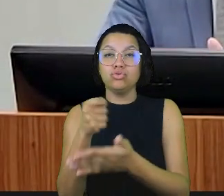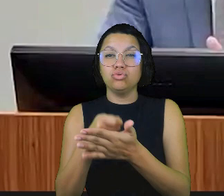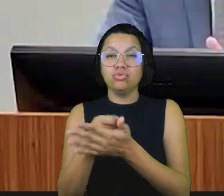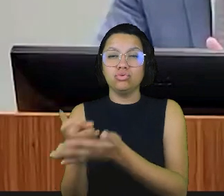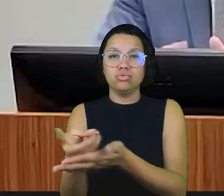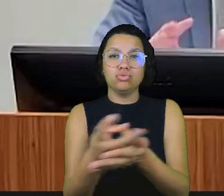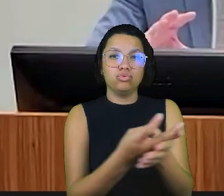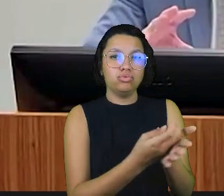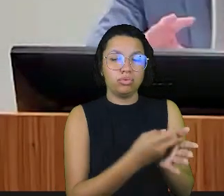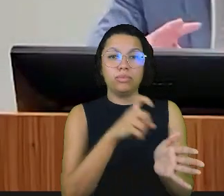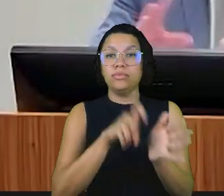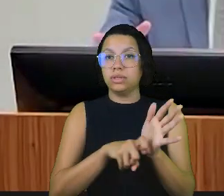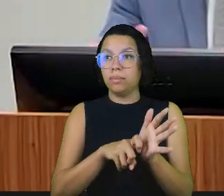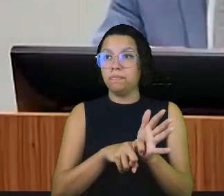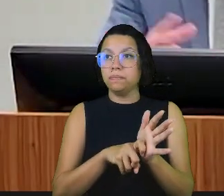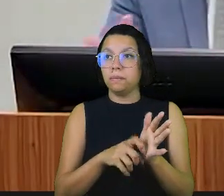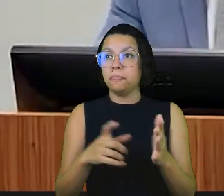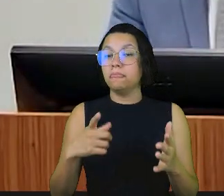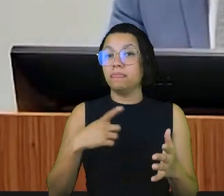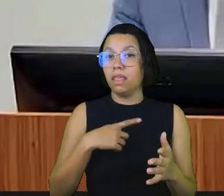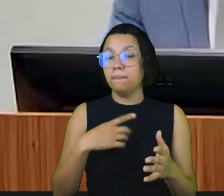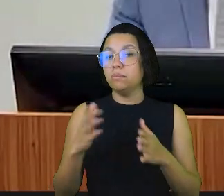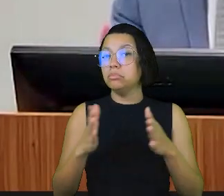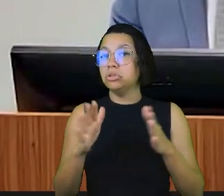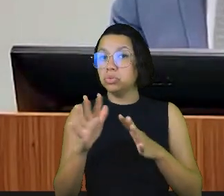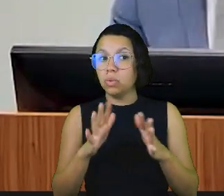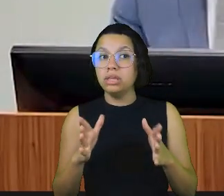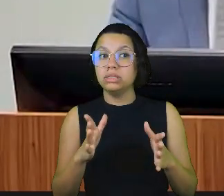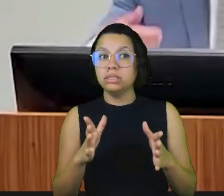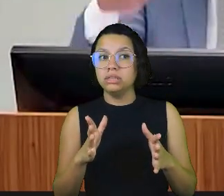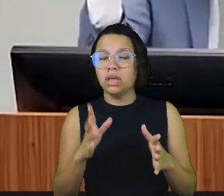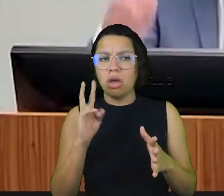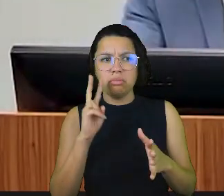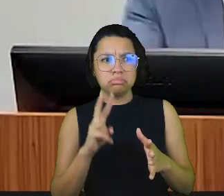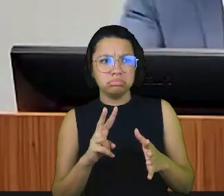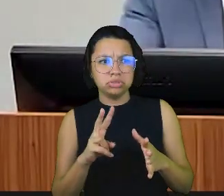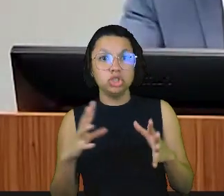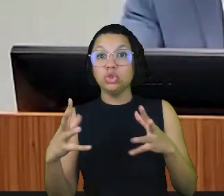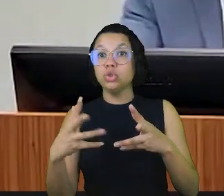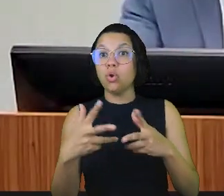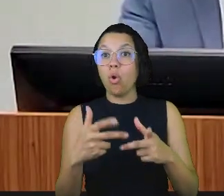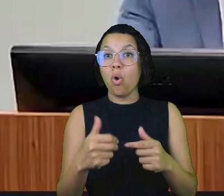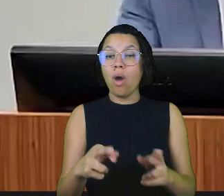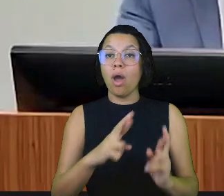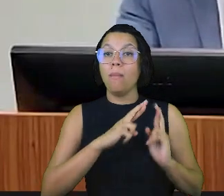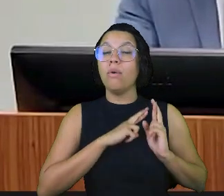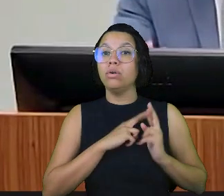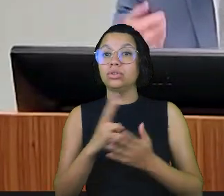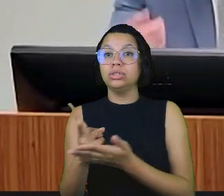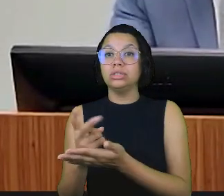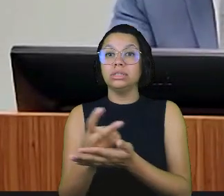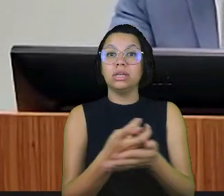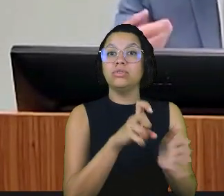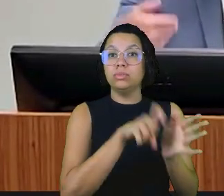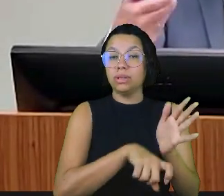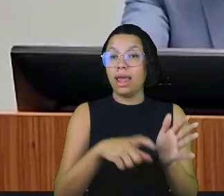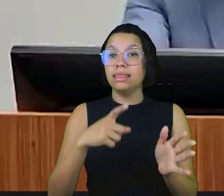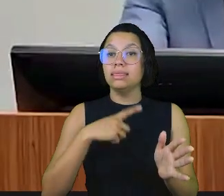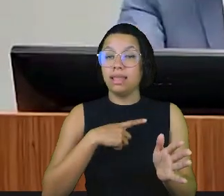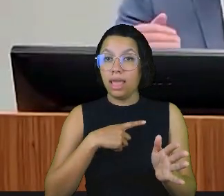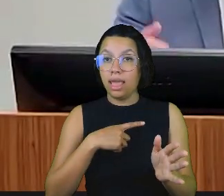muito curiosa. Nós podemos e devemos admitir por premissa que todo responsável tributário tem,